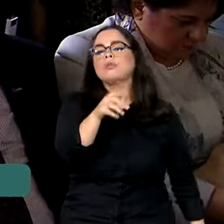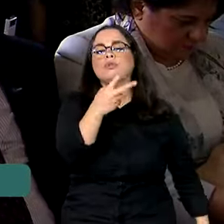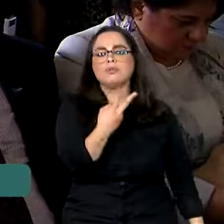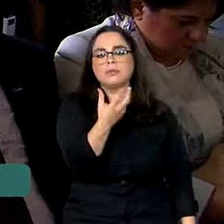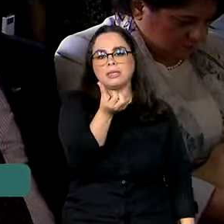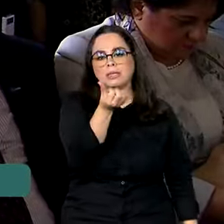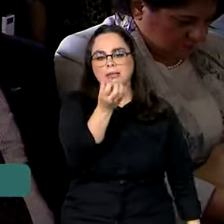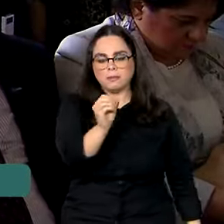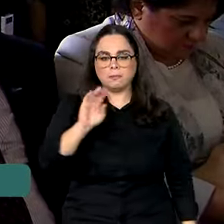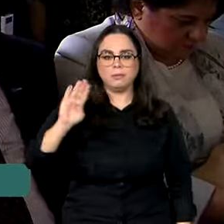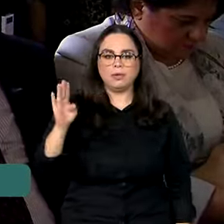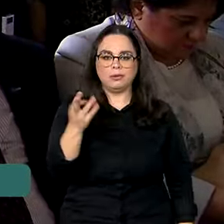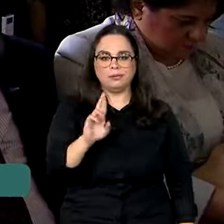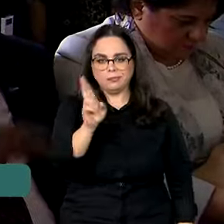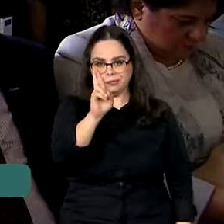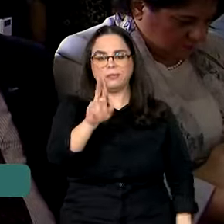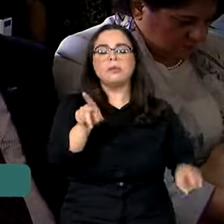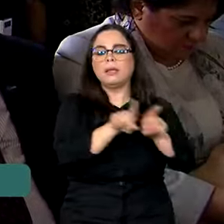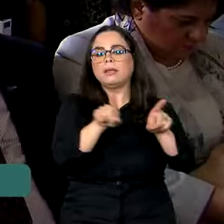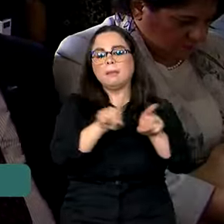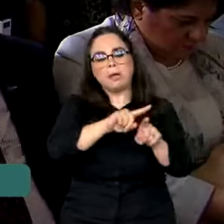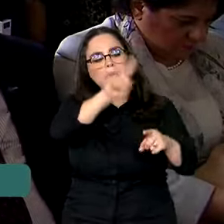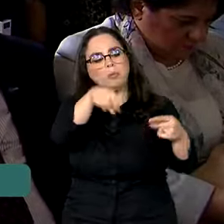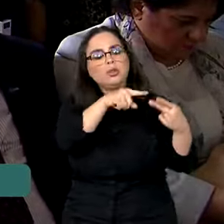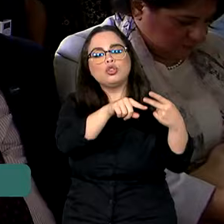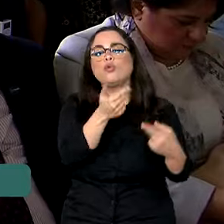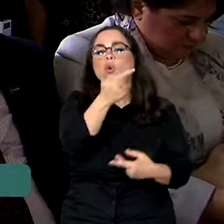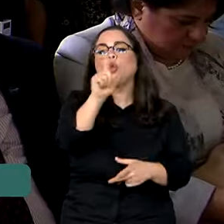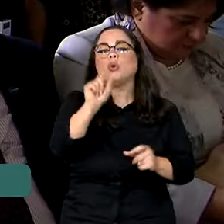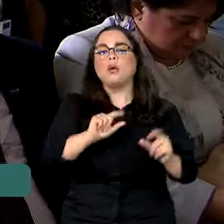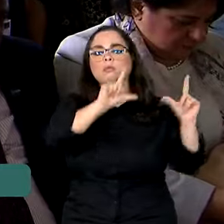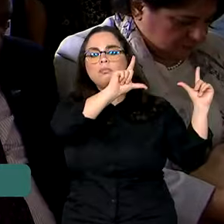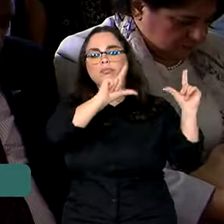de reais. Uma meta também é evitar a emissão de